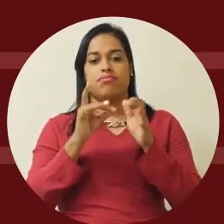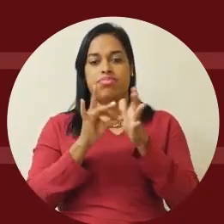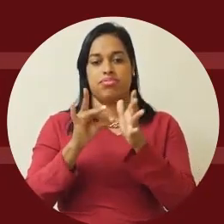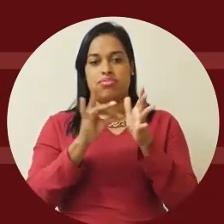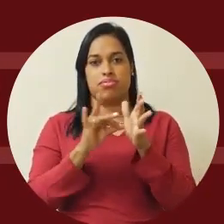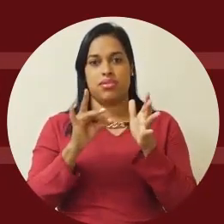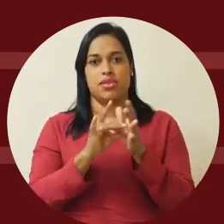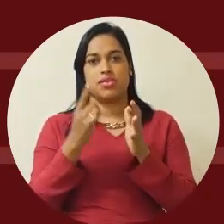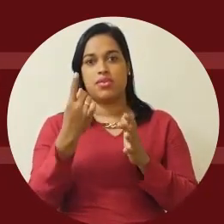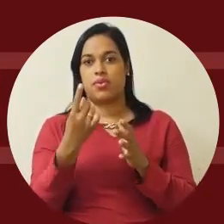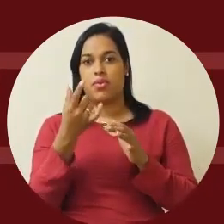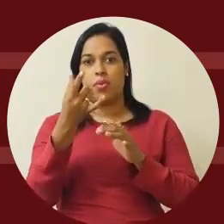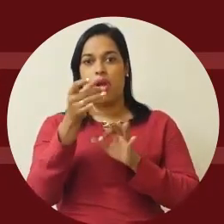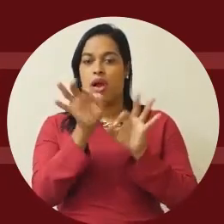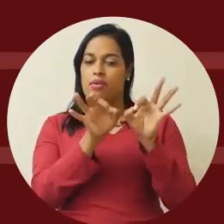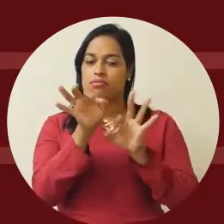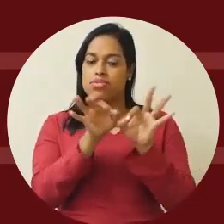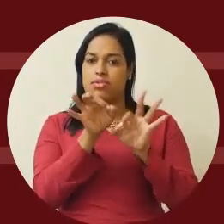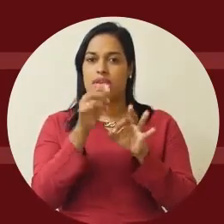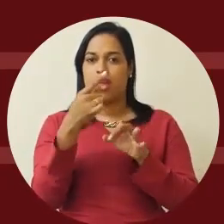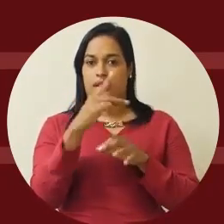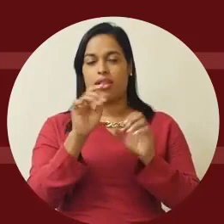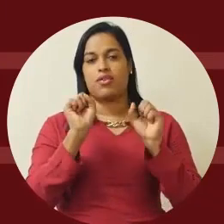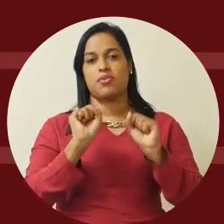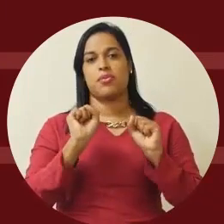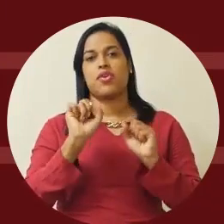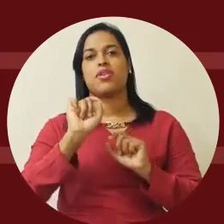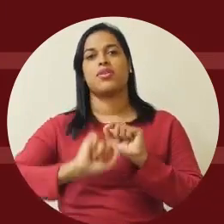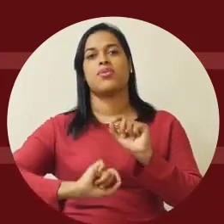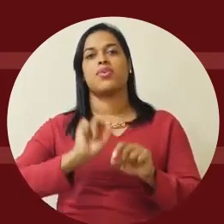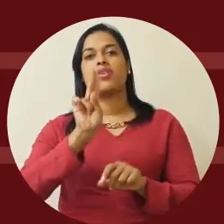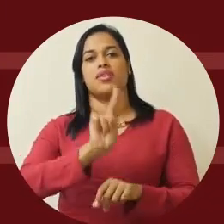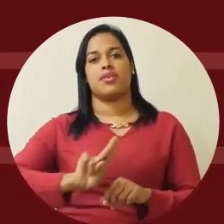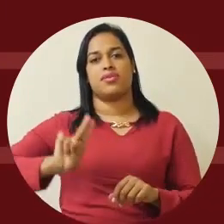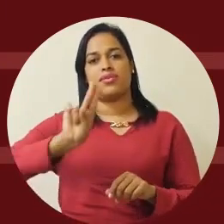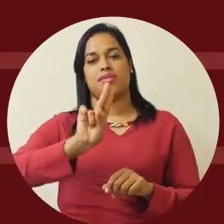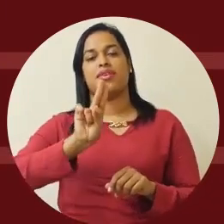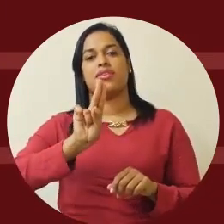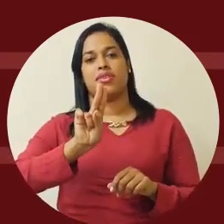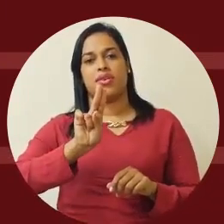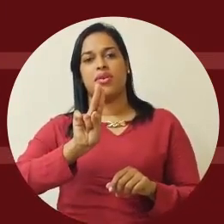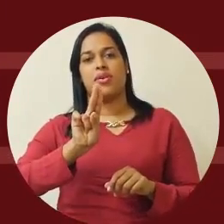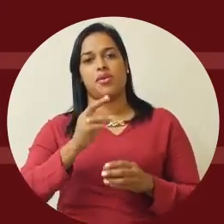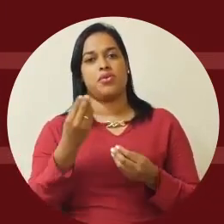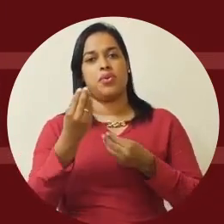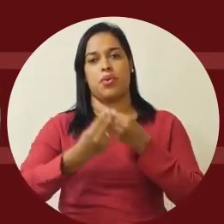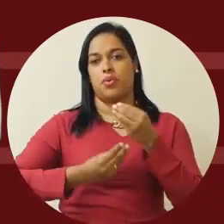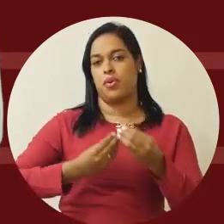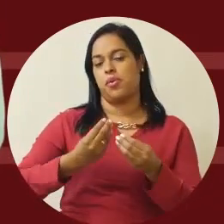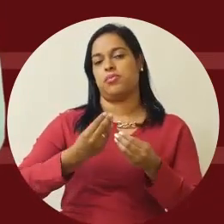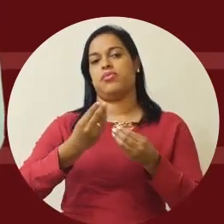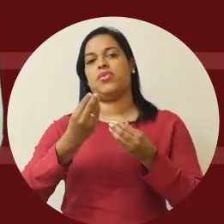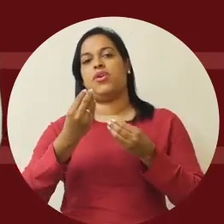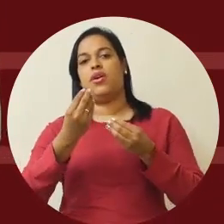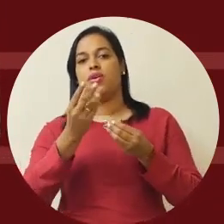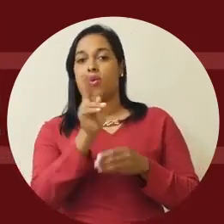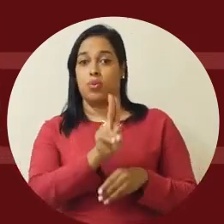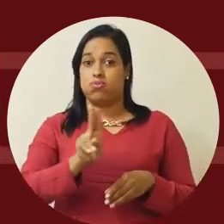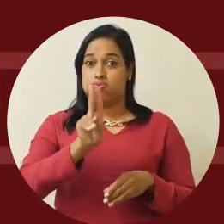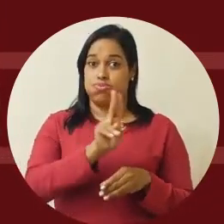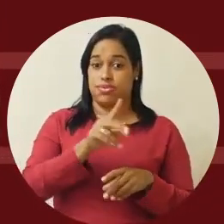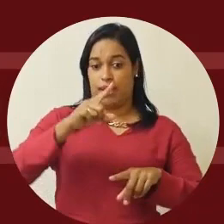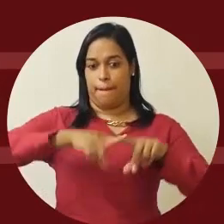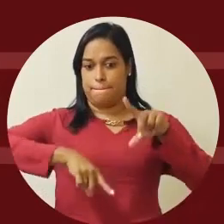terminada a estrutura elas podem estar utilizando elementos como o sol das elas podem ter atrasado